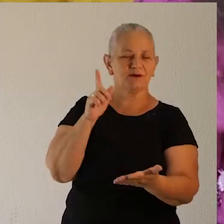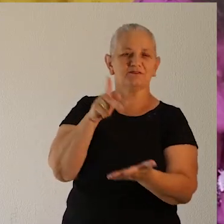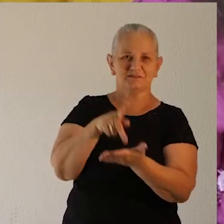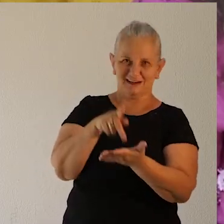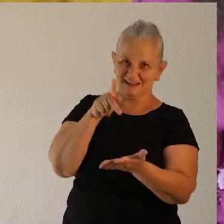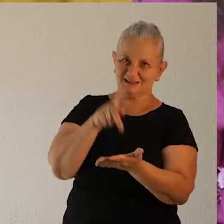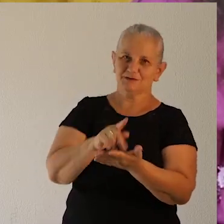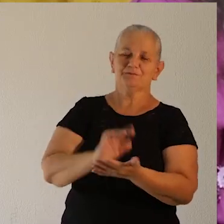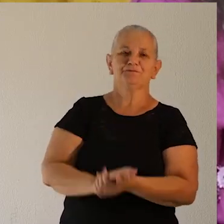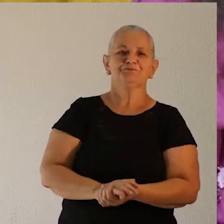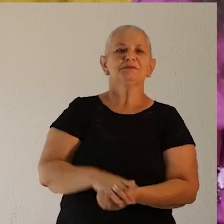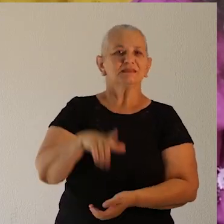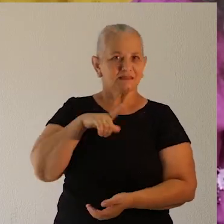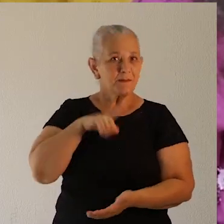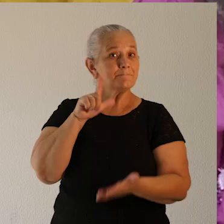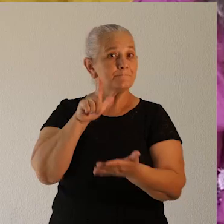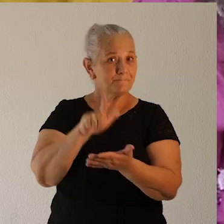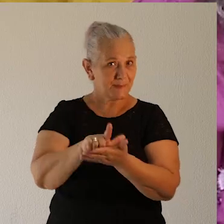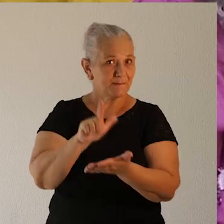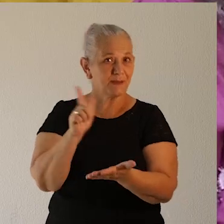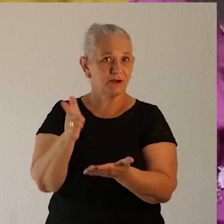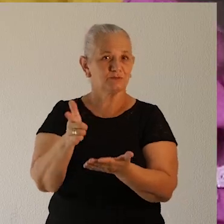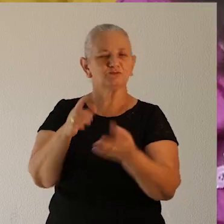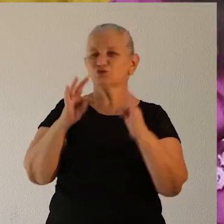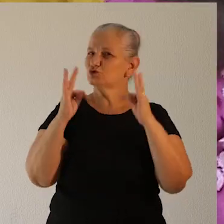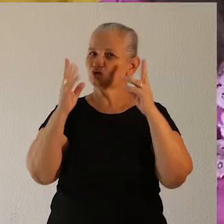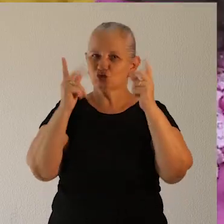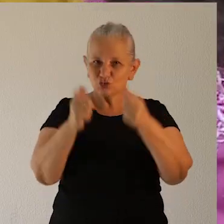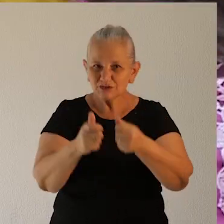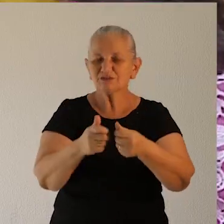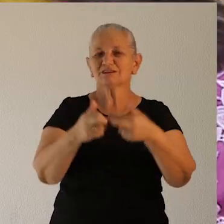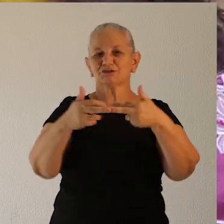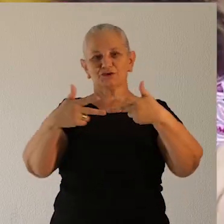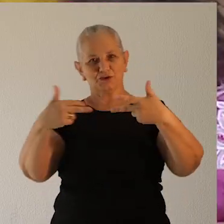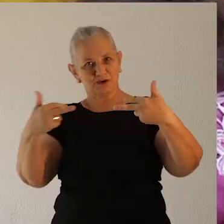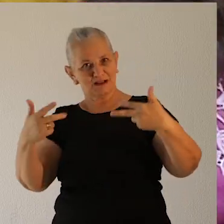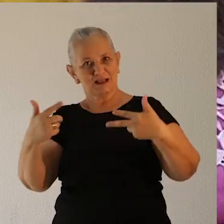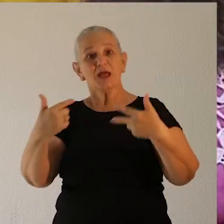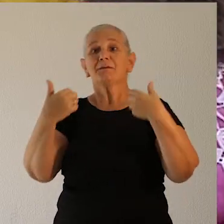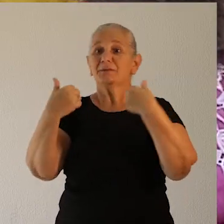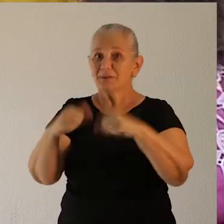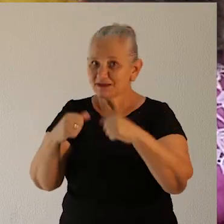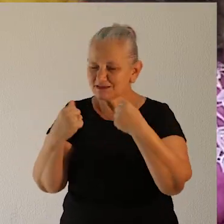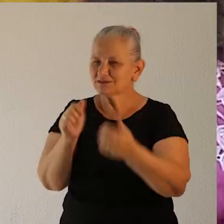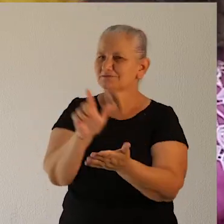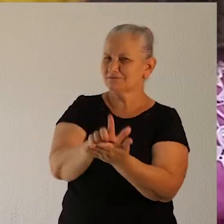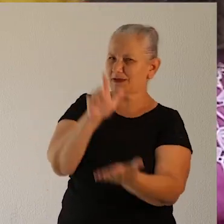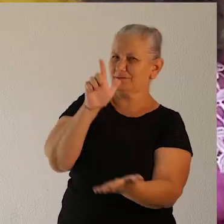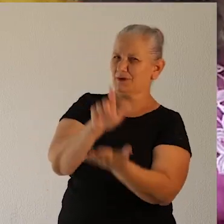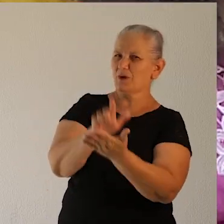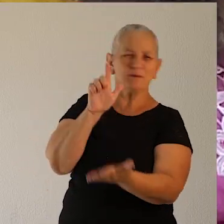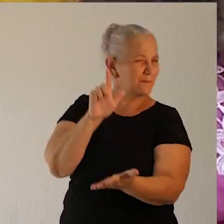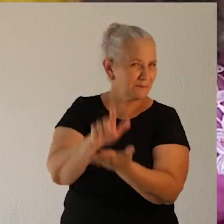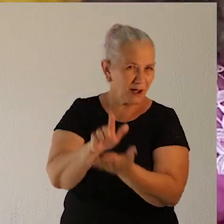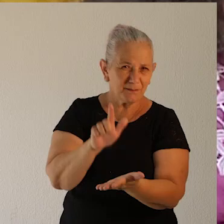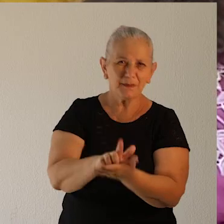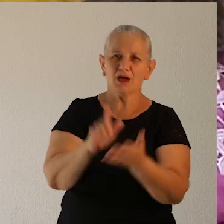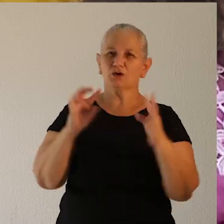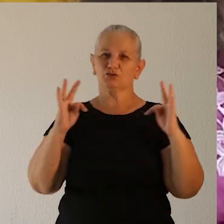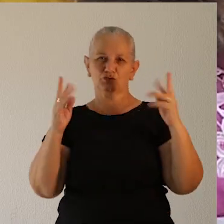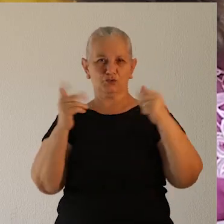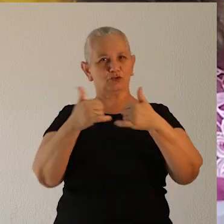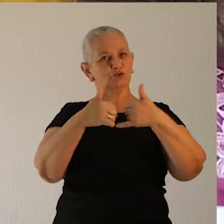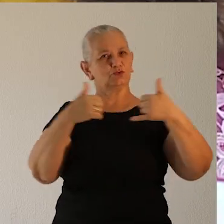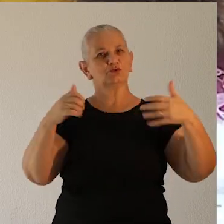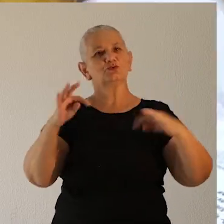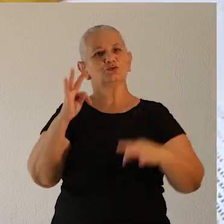tipo. Tem papel de todo tipo. Eu não fico sem papel. Tem papel de todo tipo e eu não vivo sem